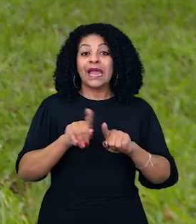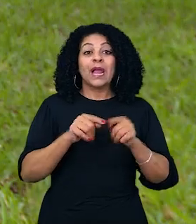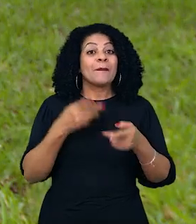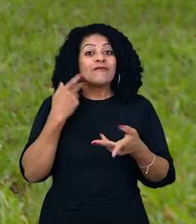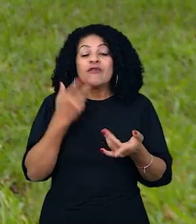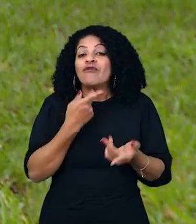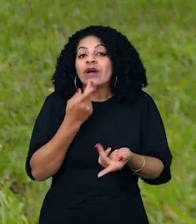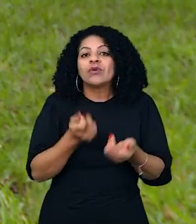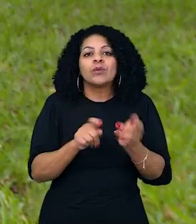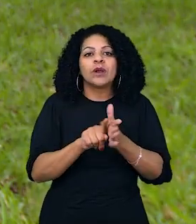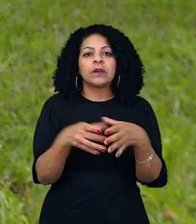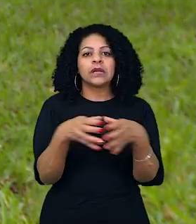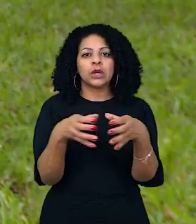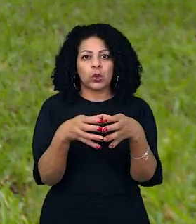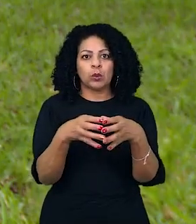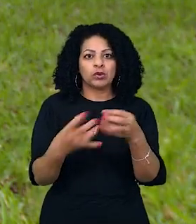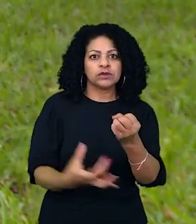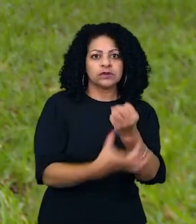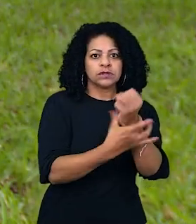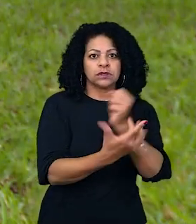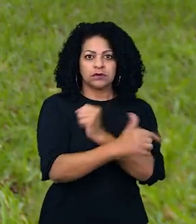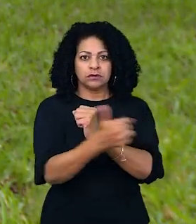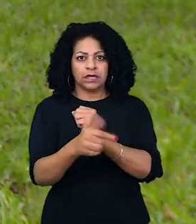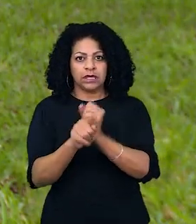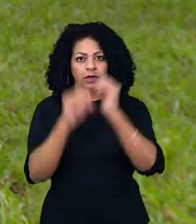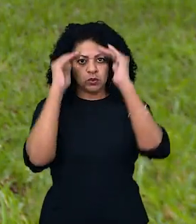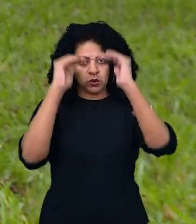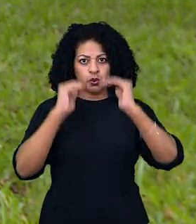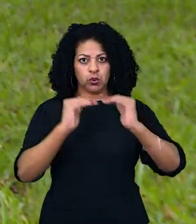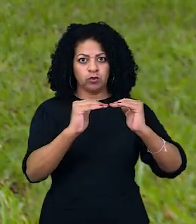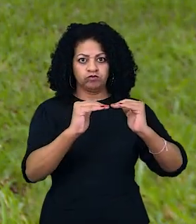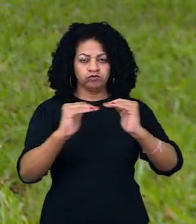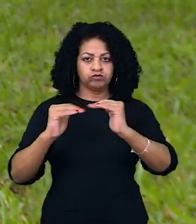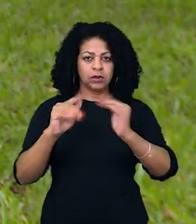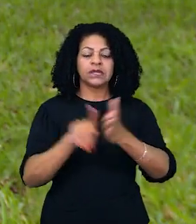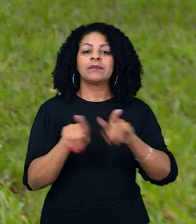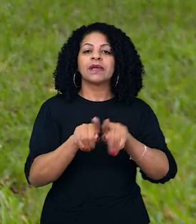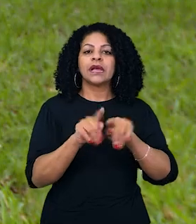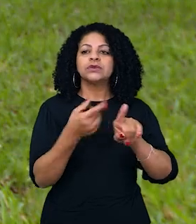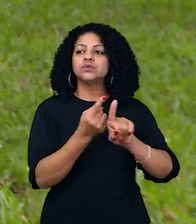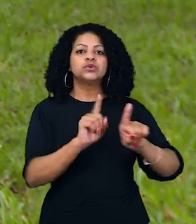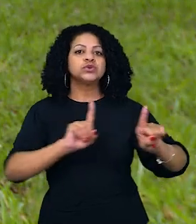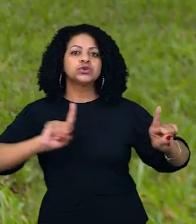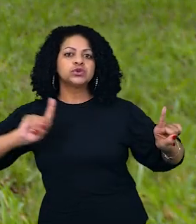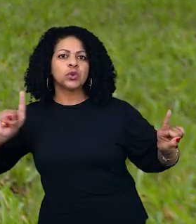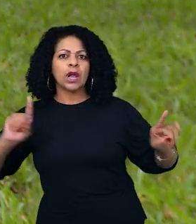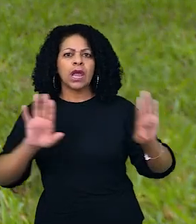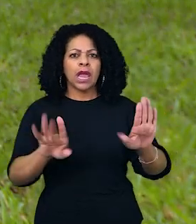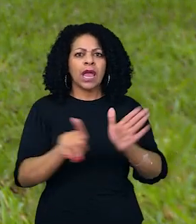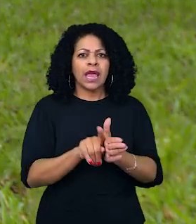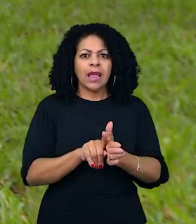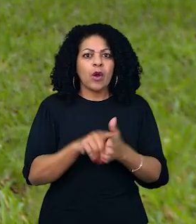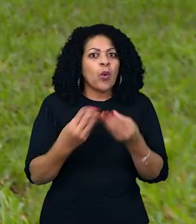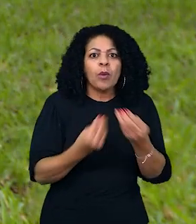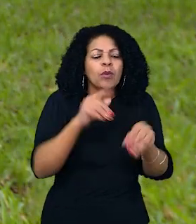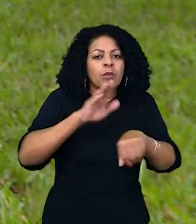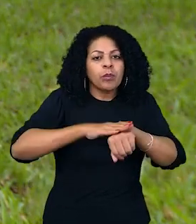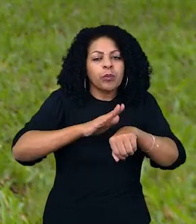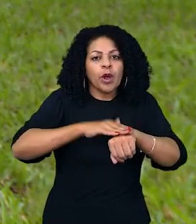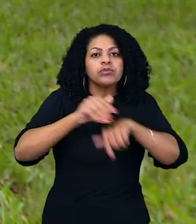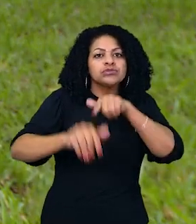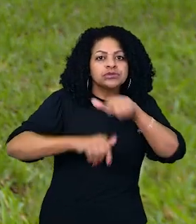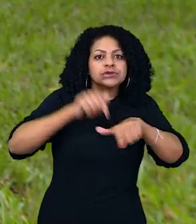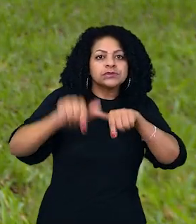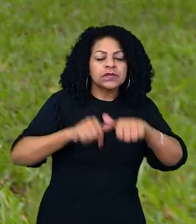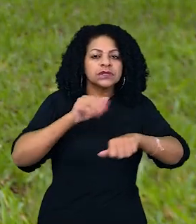posicionamento inseguro para a equipe, que desrespeitava a distância padrão para executar o serviço. Ainda de acordo com a